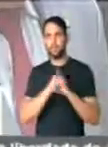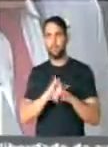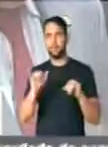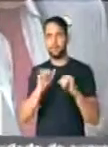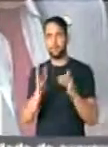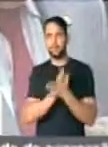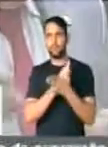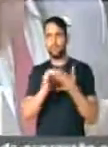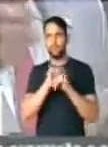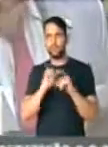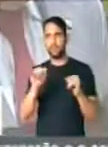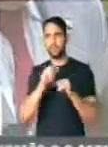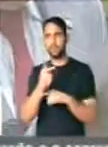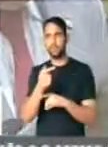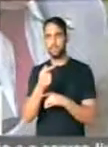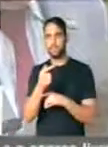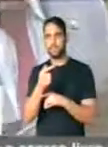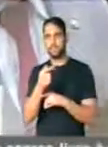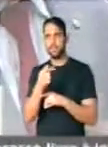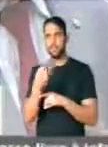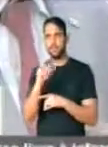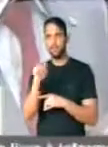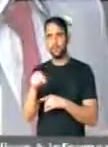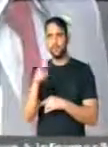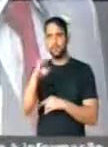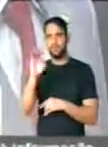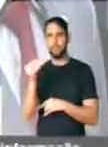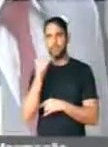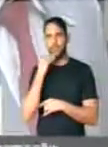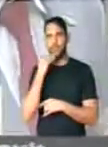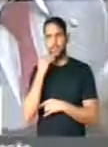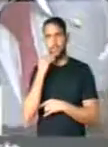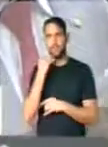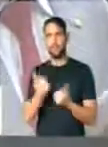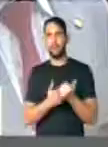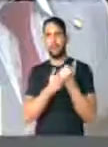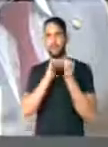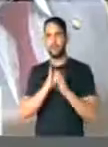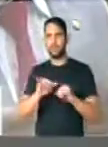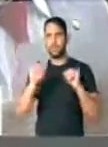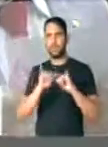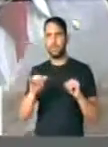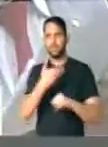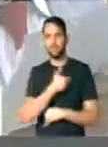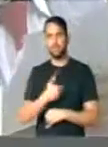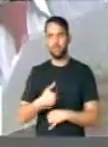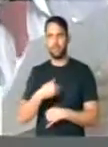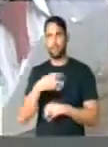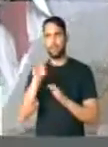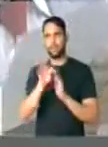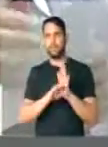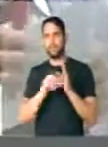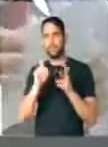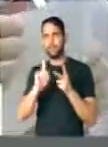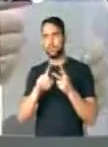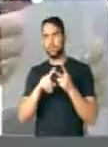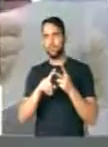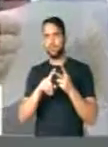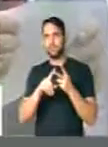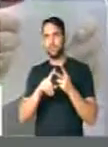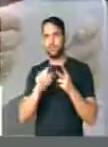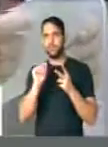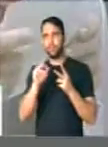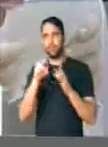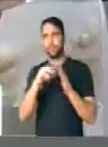promoção, publicidade, 73,5 milhões em favor da publicidade do governo. Não tem justificativa. Segundo,